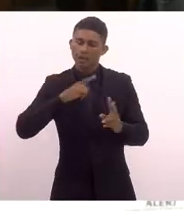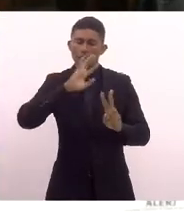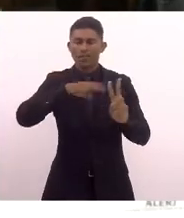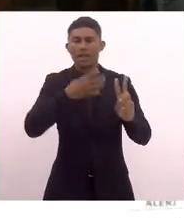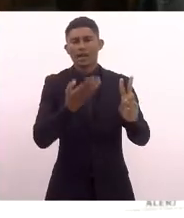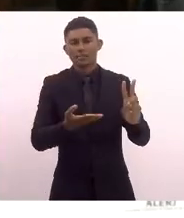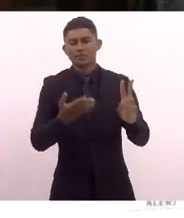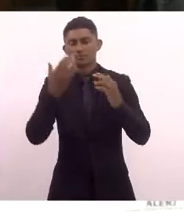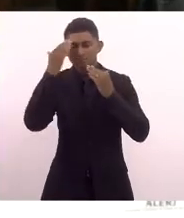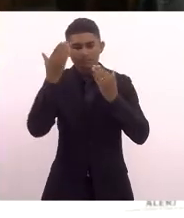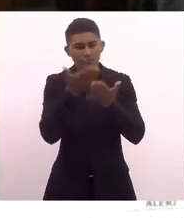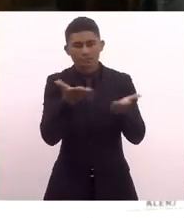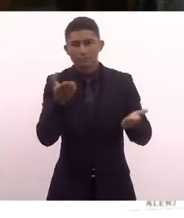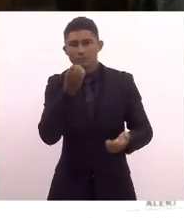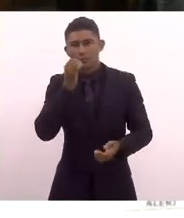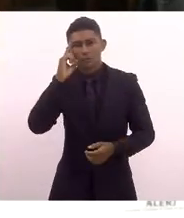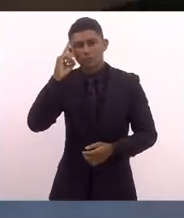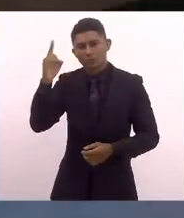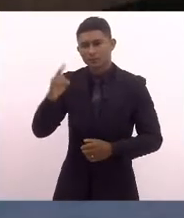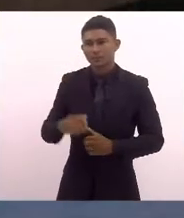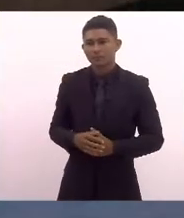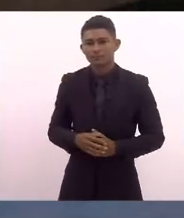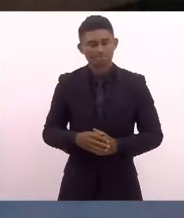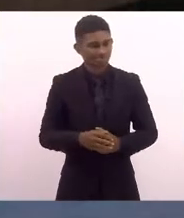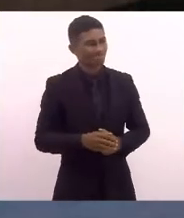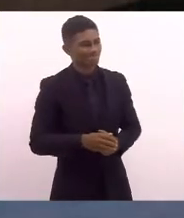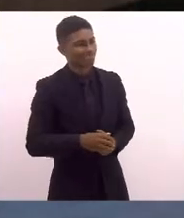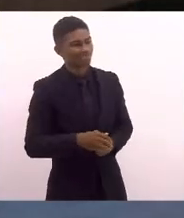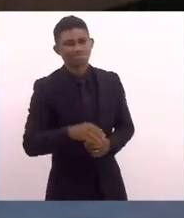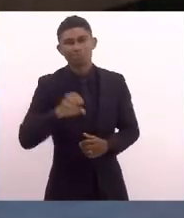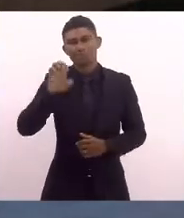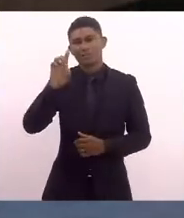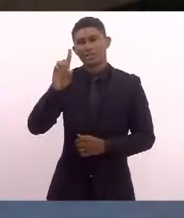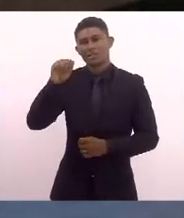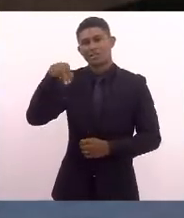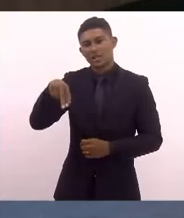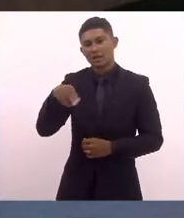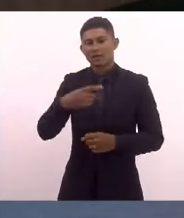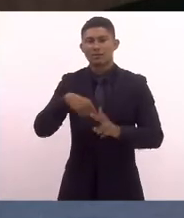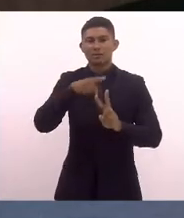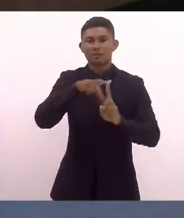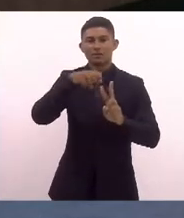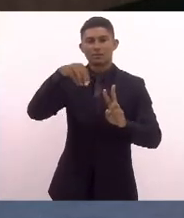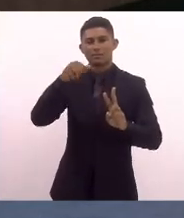a todos, bom dia. Edma e Marcos, presente!